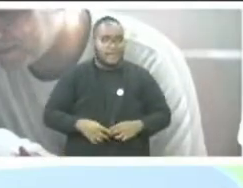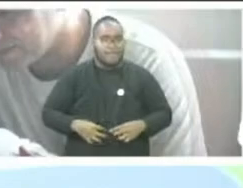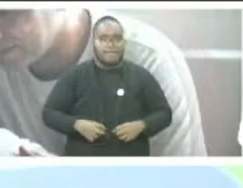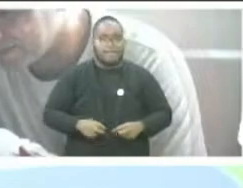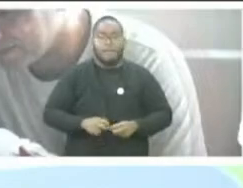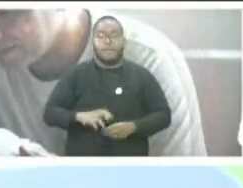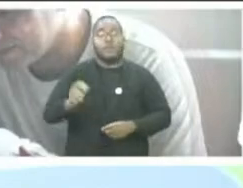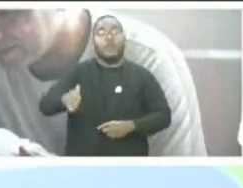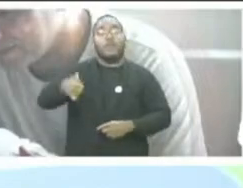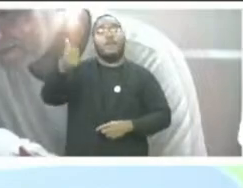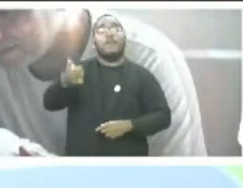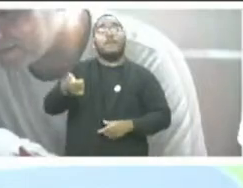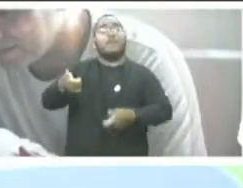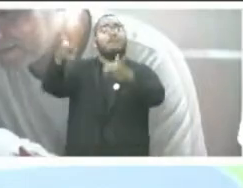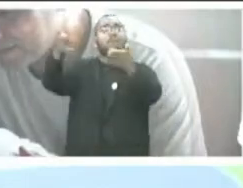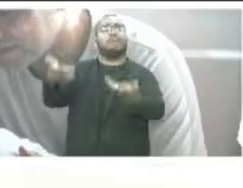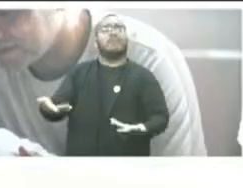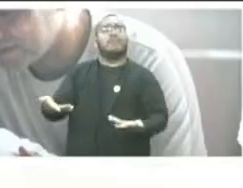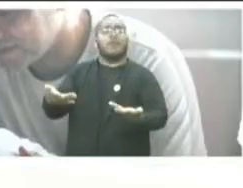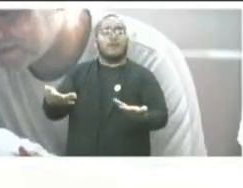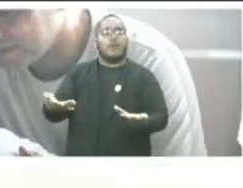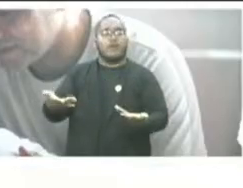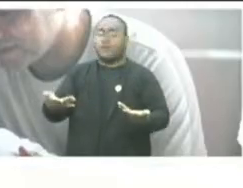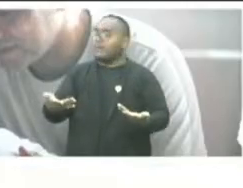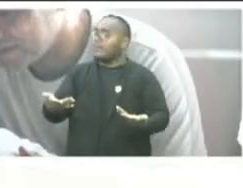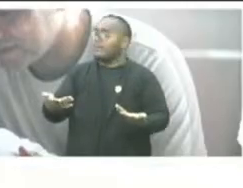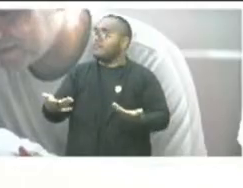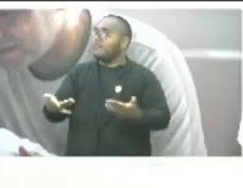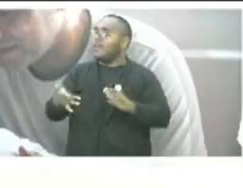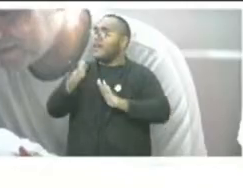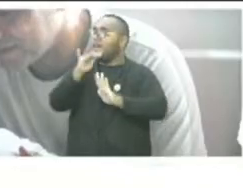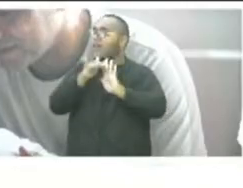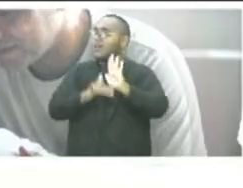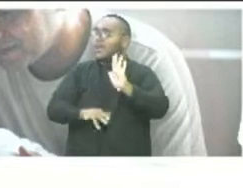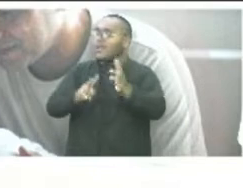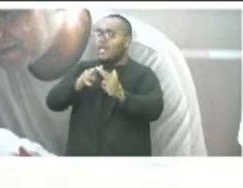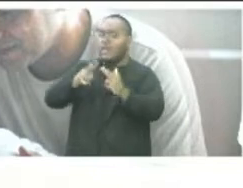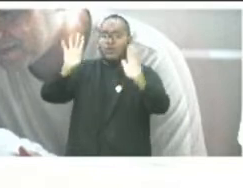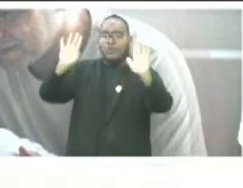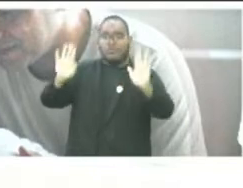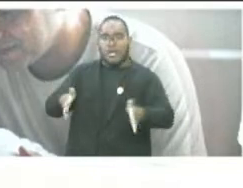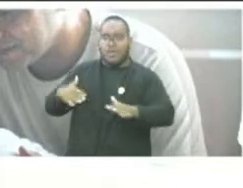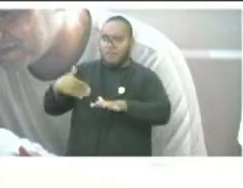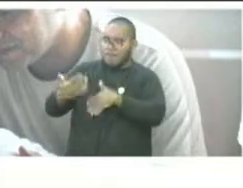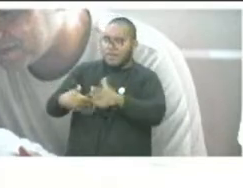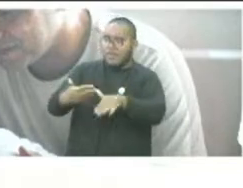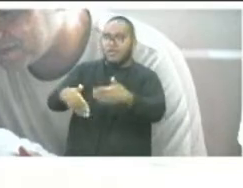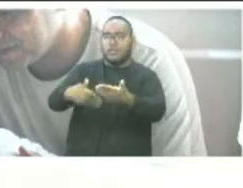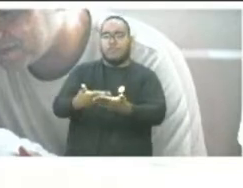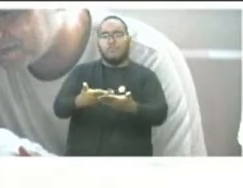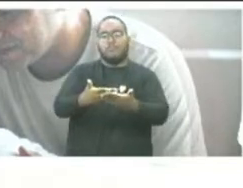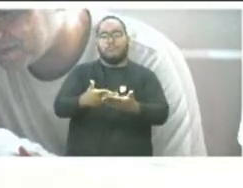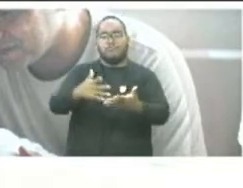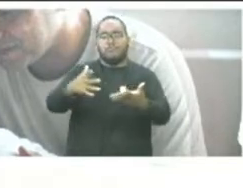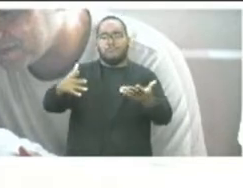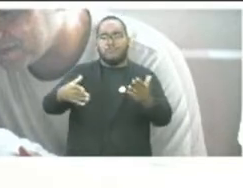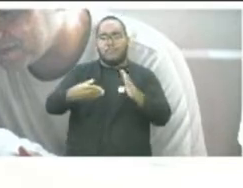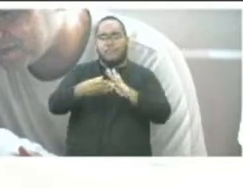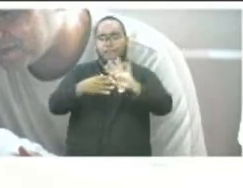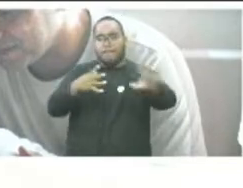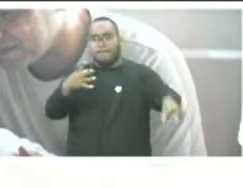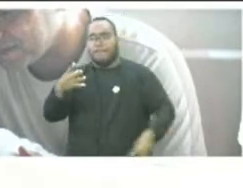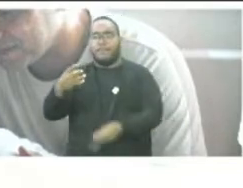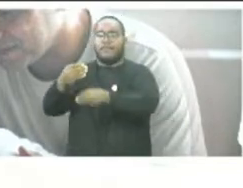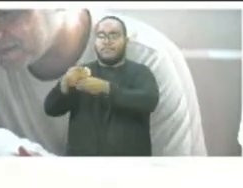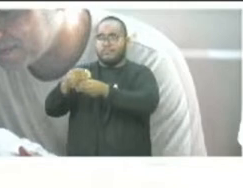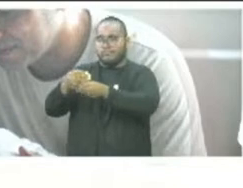Primeiro, contar um pouco do prontuário eletrônico. O prontuário eletrônico já está num processo de implantação bastante avançado, A gente